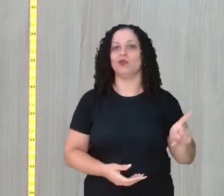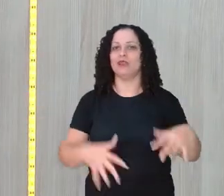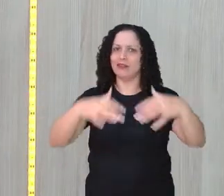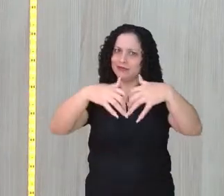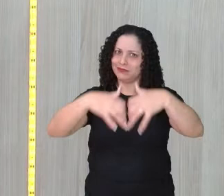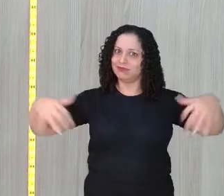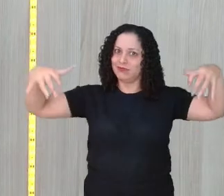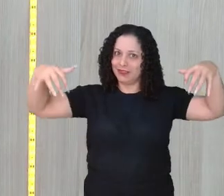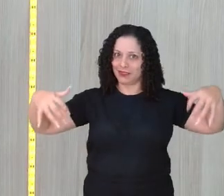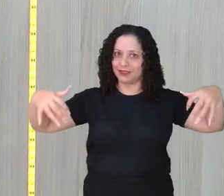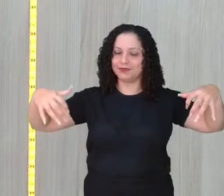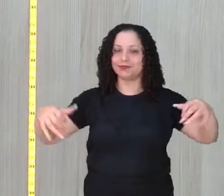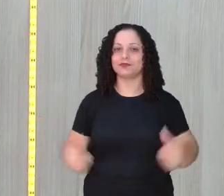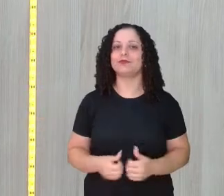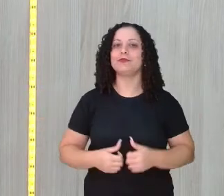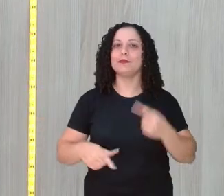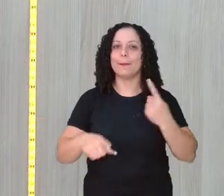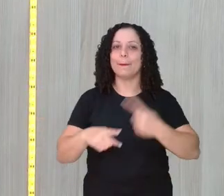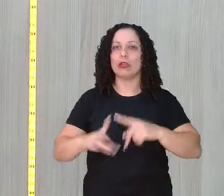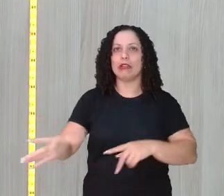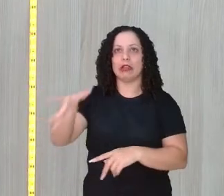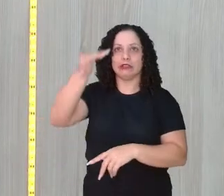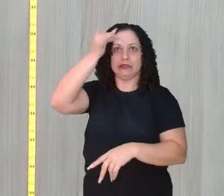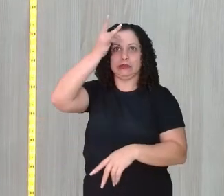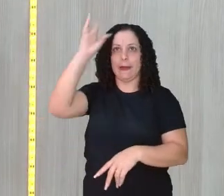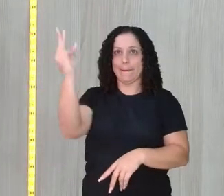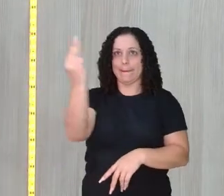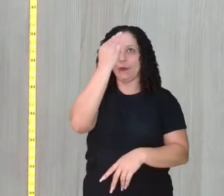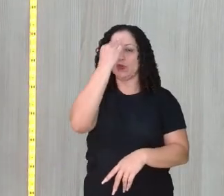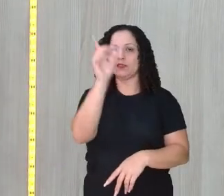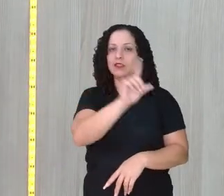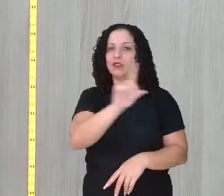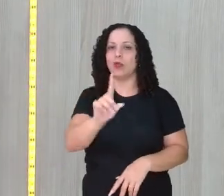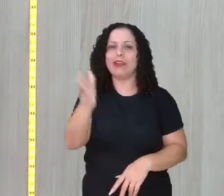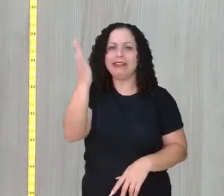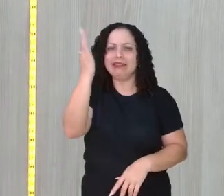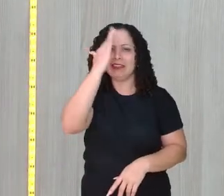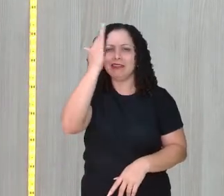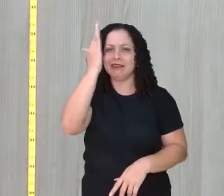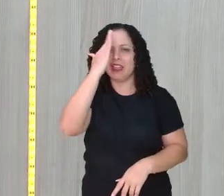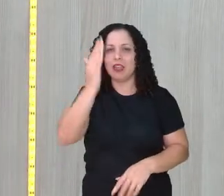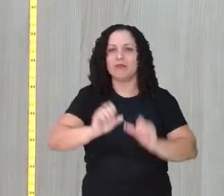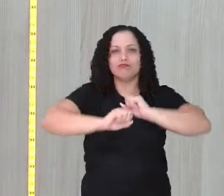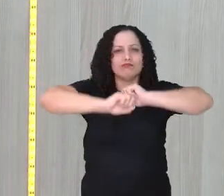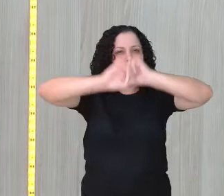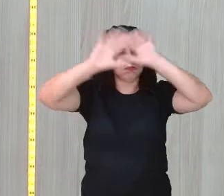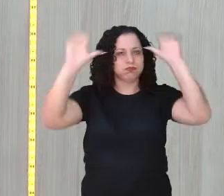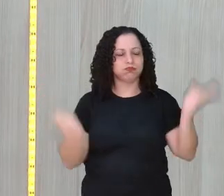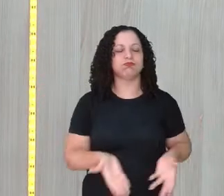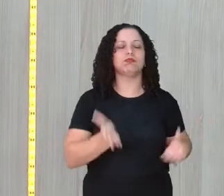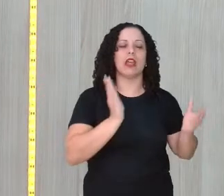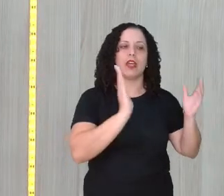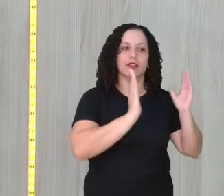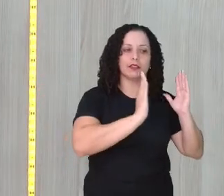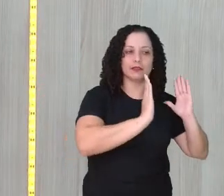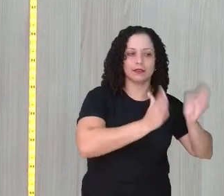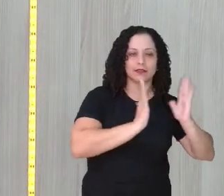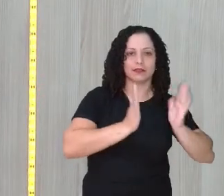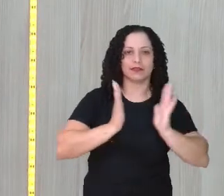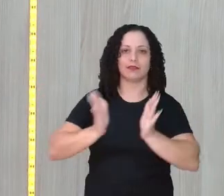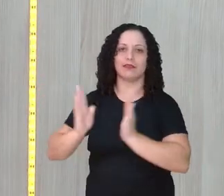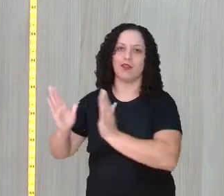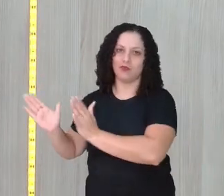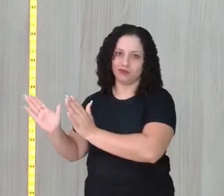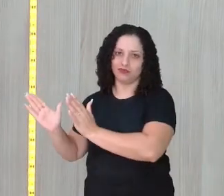Né? Para assim, não decorar isso. É mais entender a função dos gêneros para ir categorizar nas ordens.